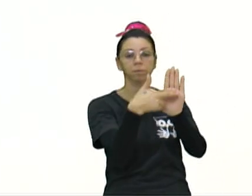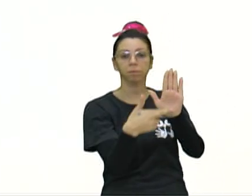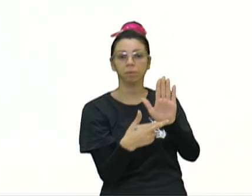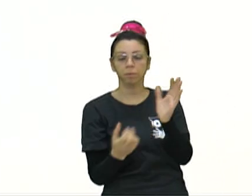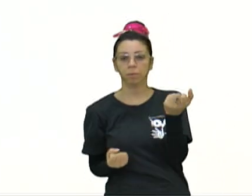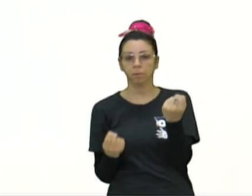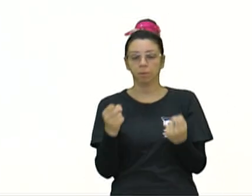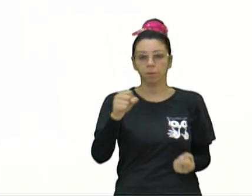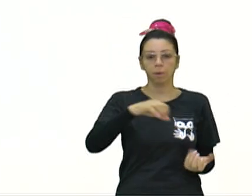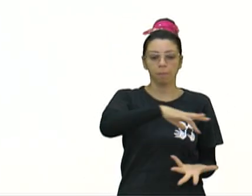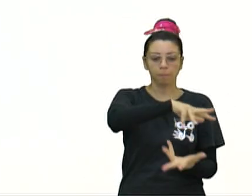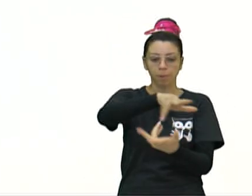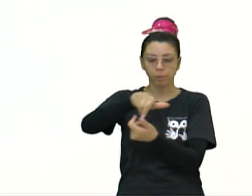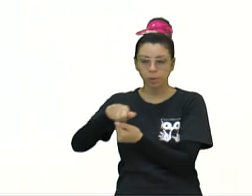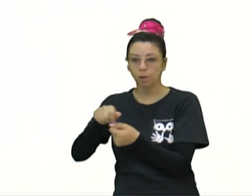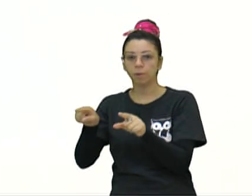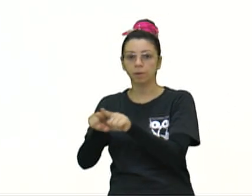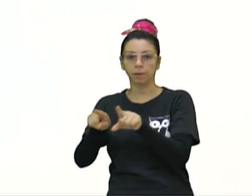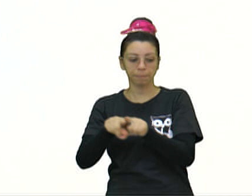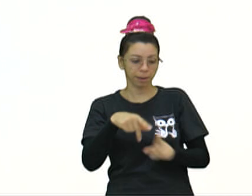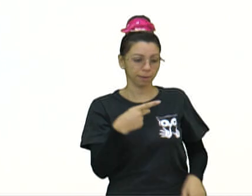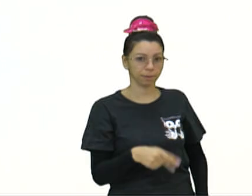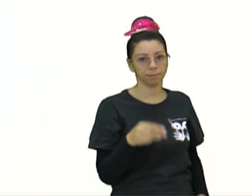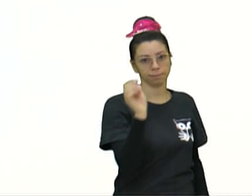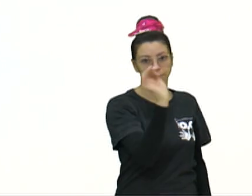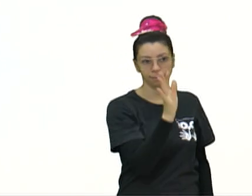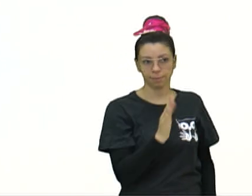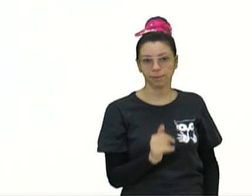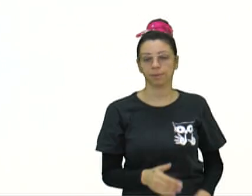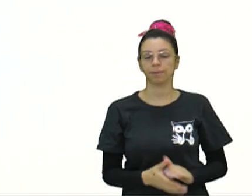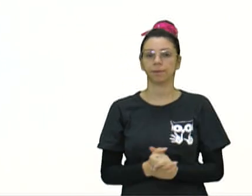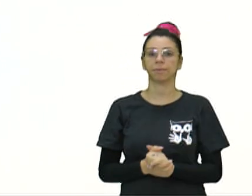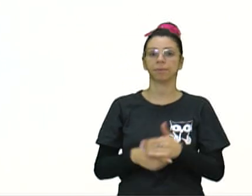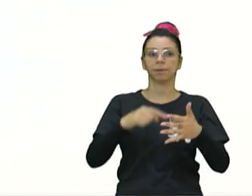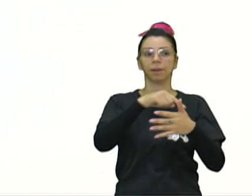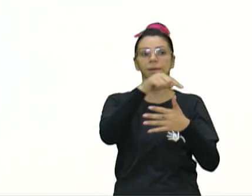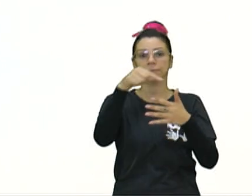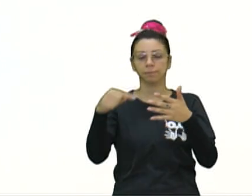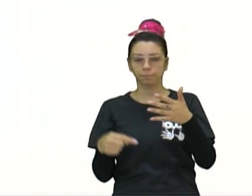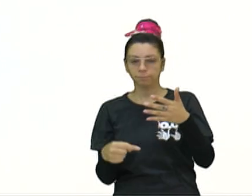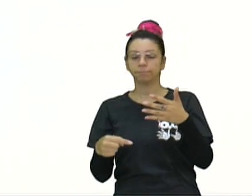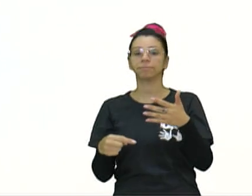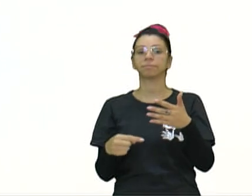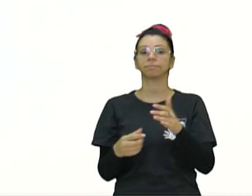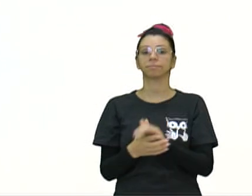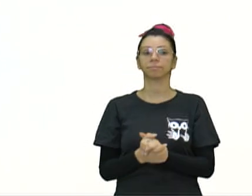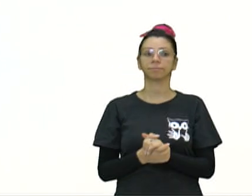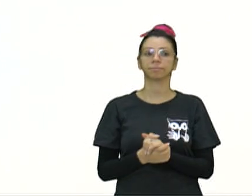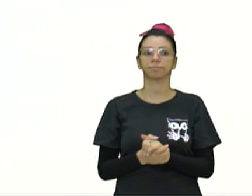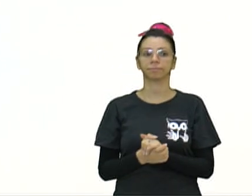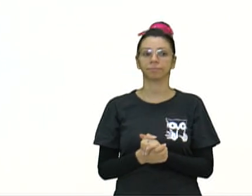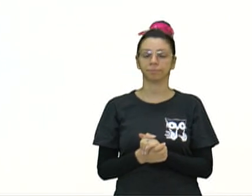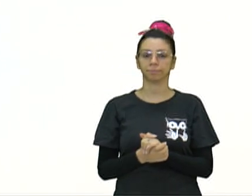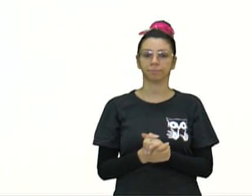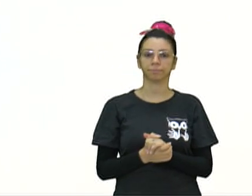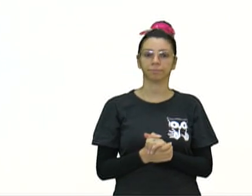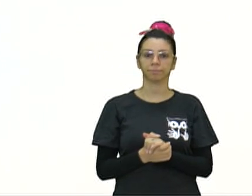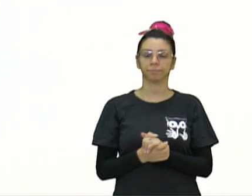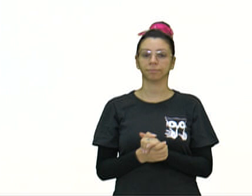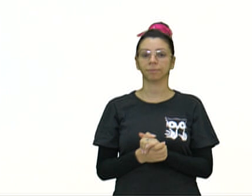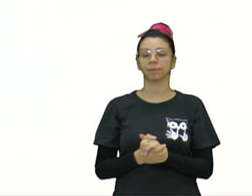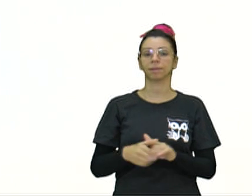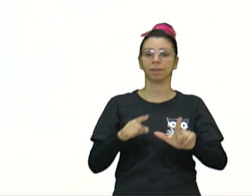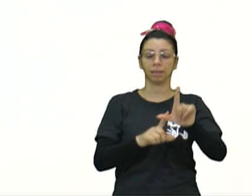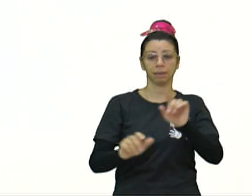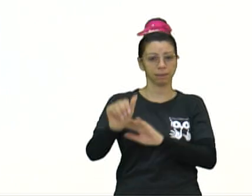nível mundial e no Brasil, respectivamente? Então temos entidades aqui no desporto que vai regulamentar. Quais delas regulamentam o Taekwondo? Letra